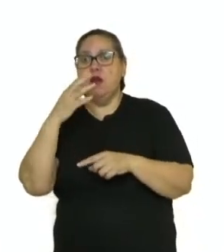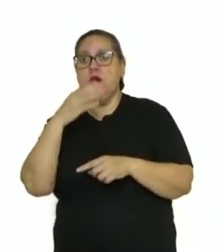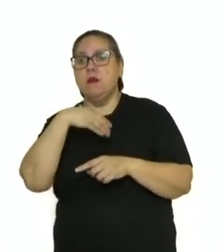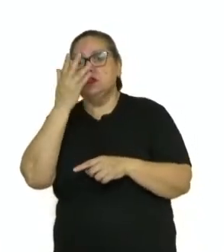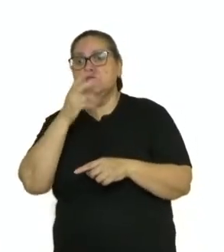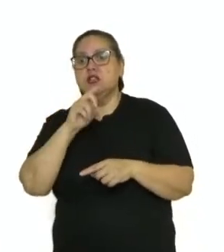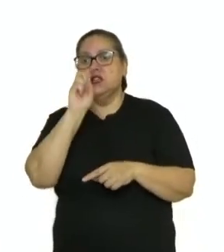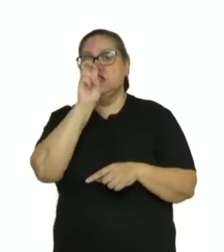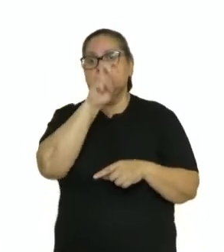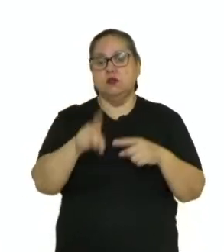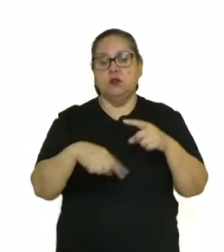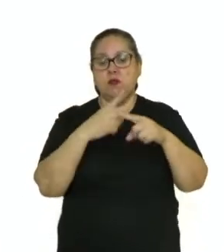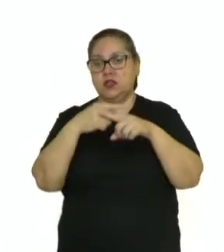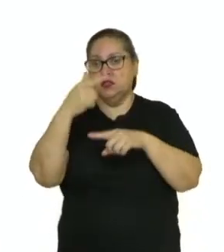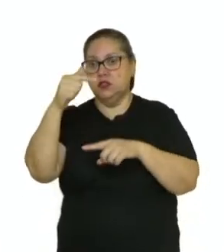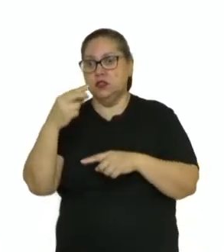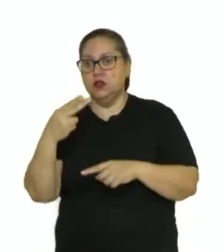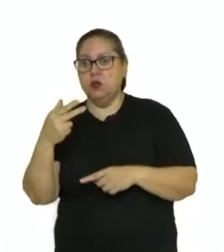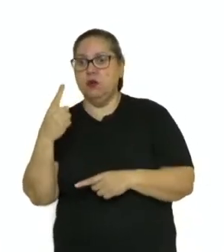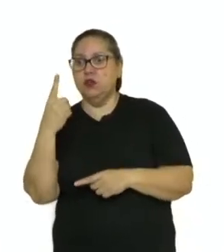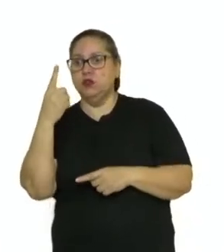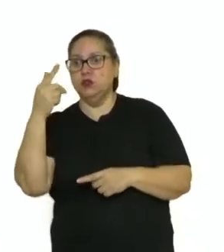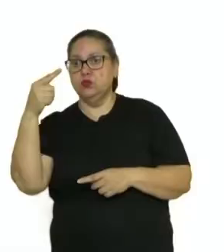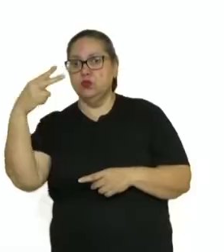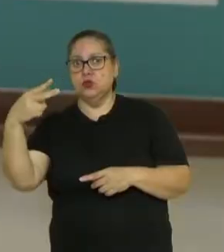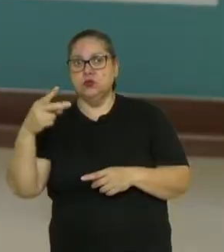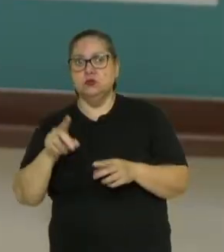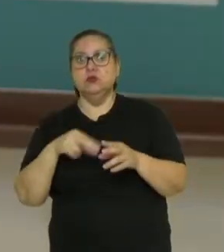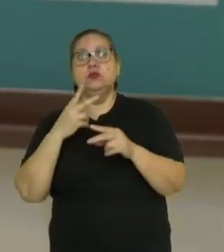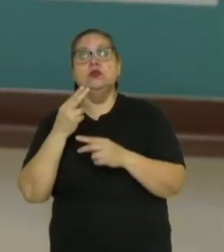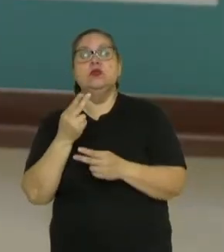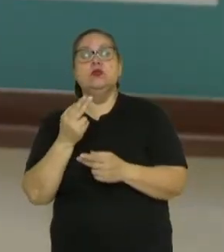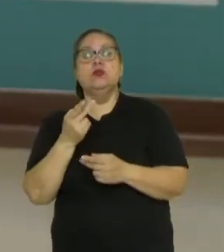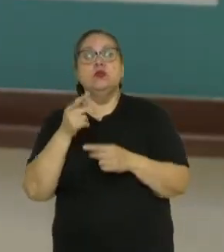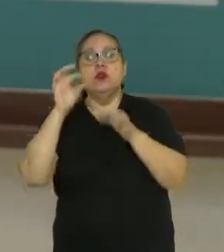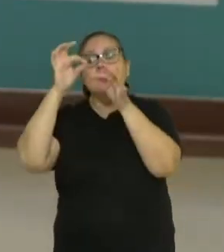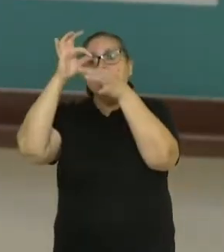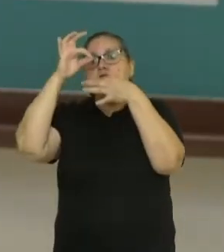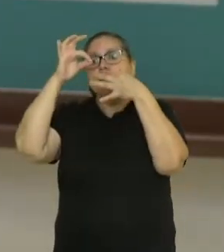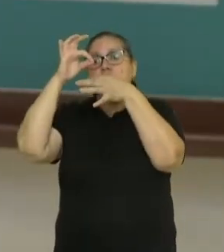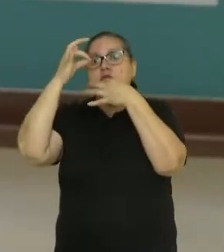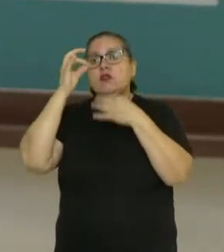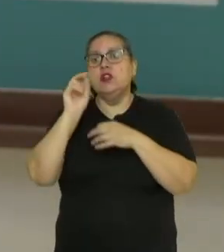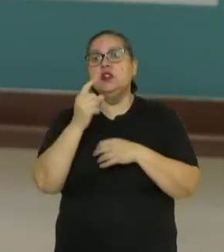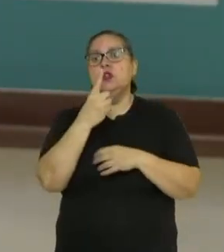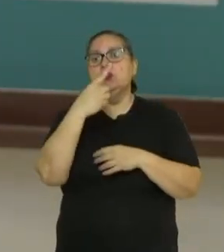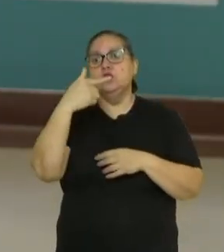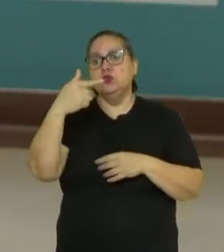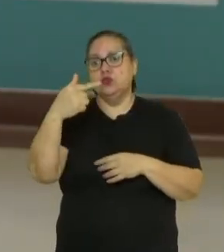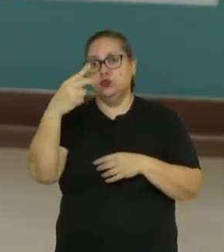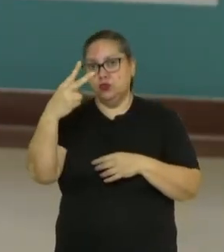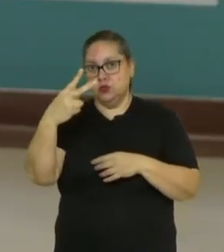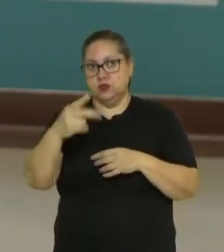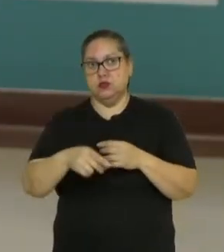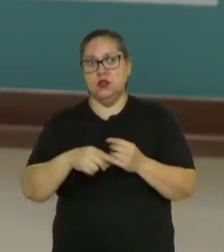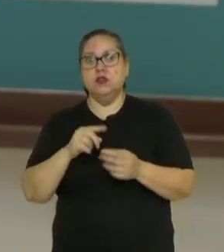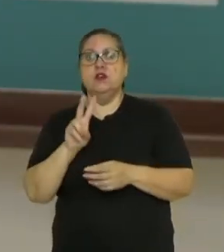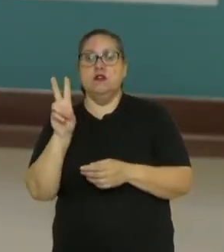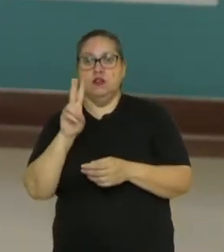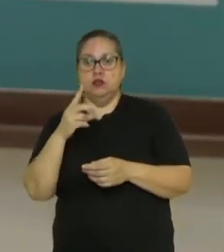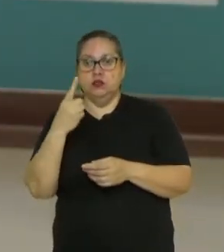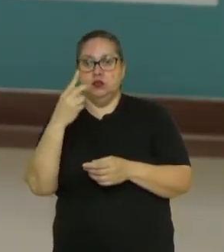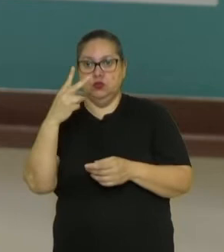dá quanto? 12. Portanto, o cacho de uva vale quanto? 12. Certo? O cacho de uva